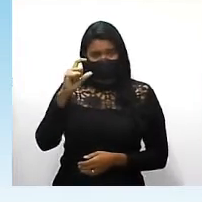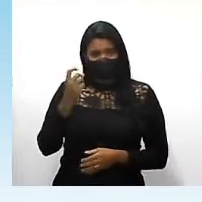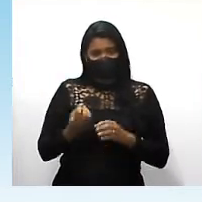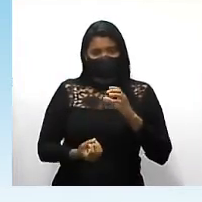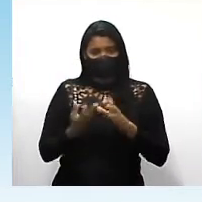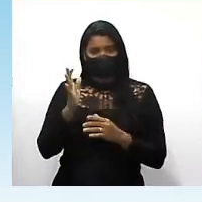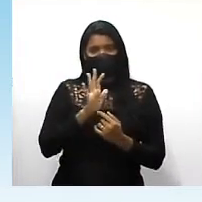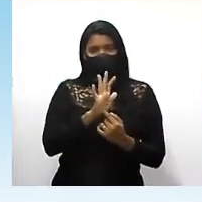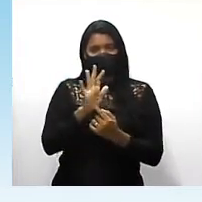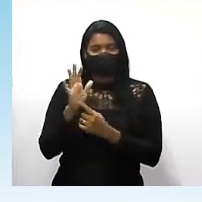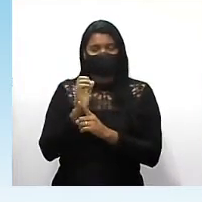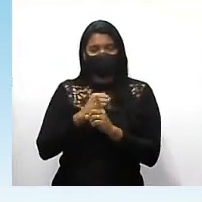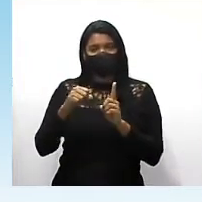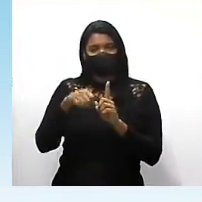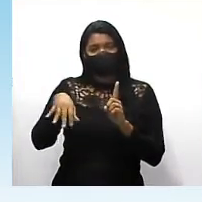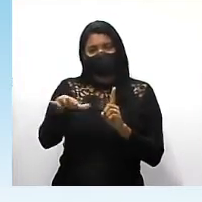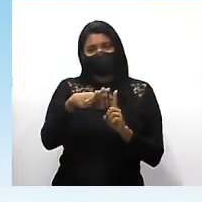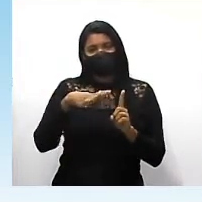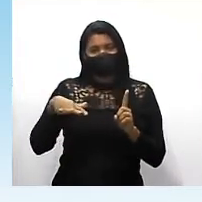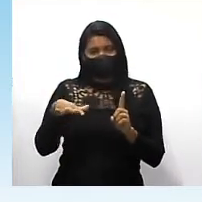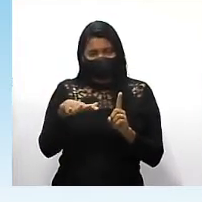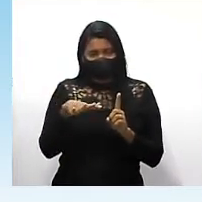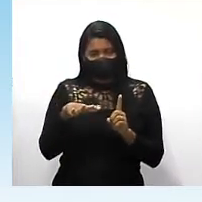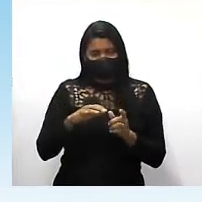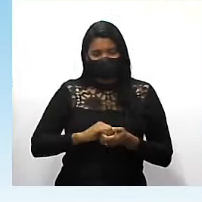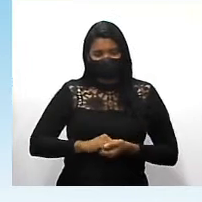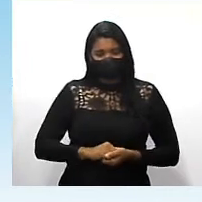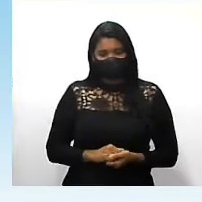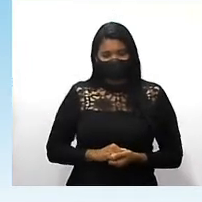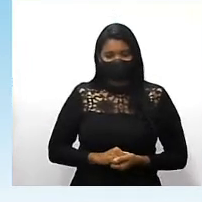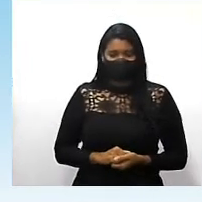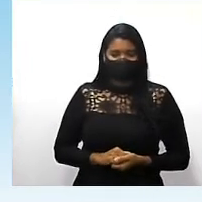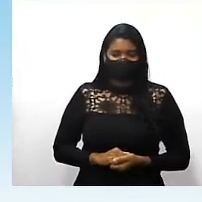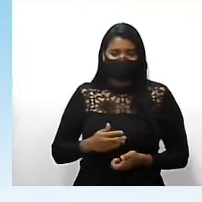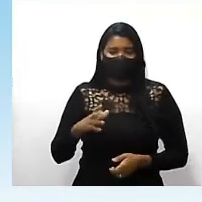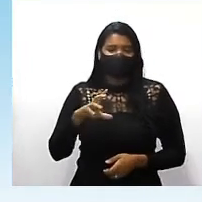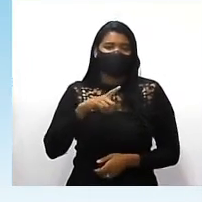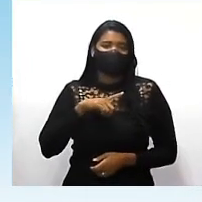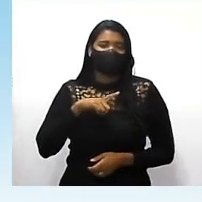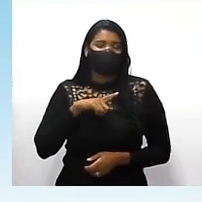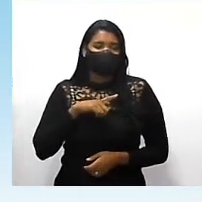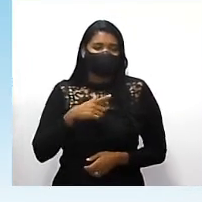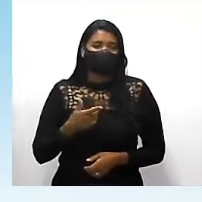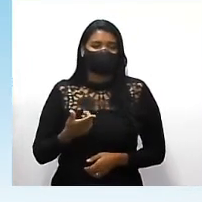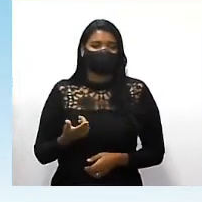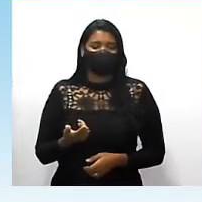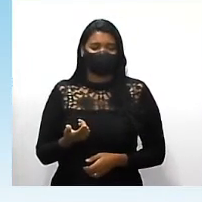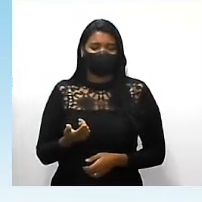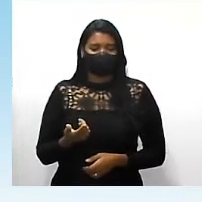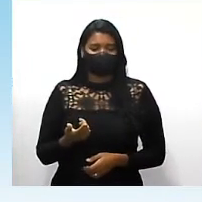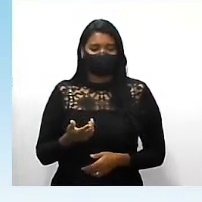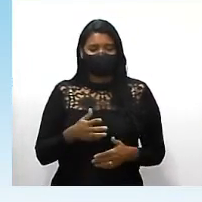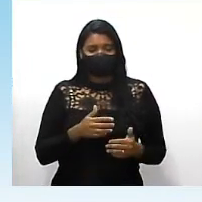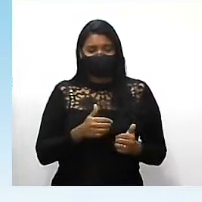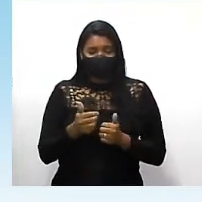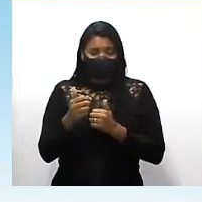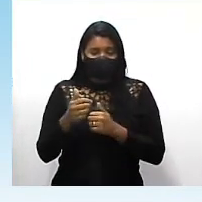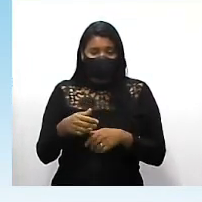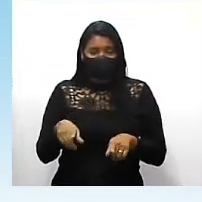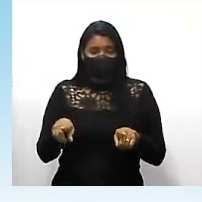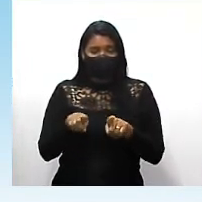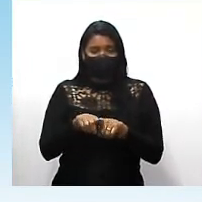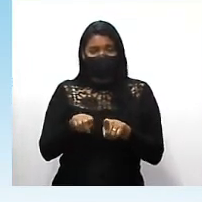ó, sociedade. E a sociedade, ela vai ser guiada, ela vai ser